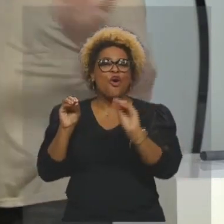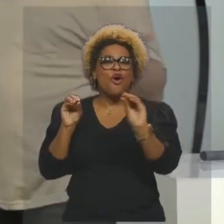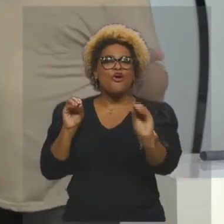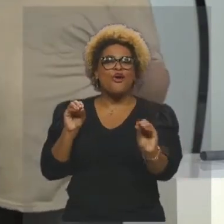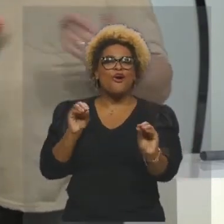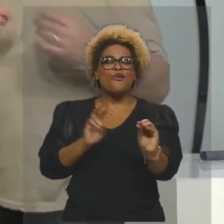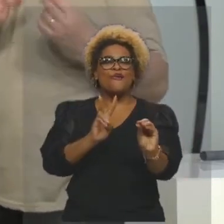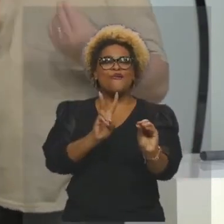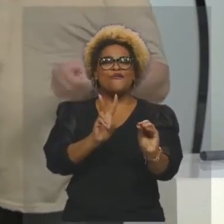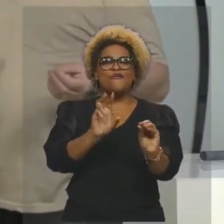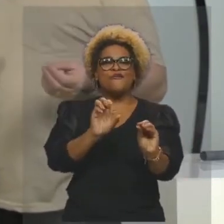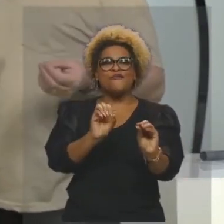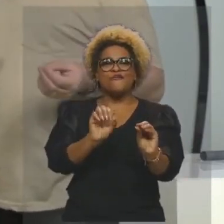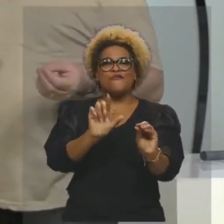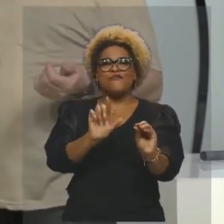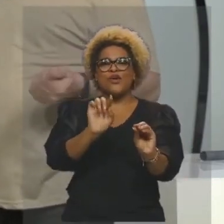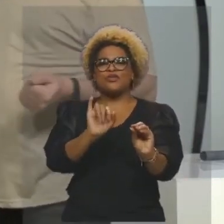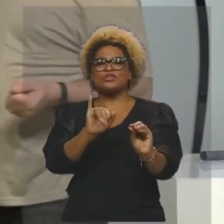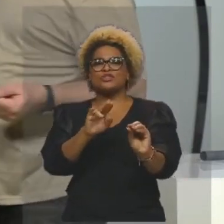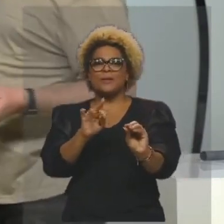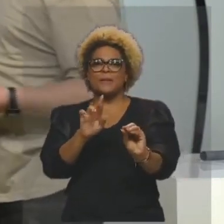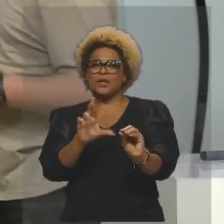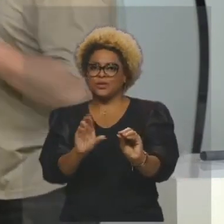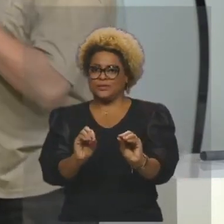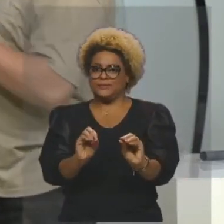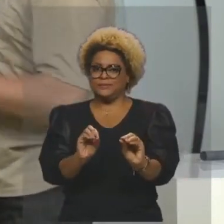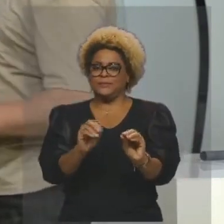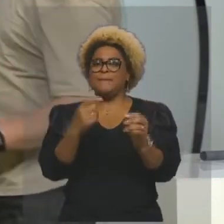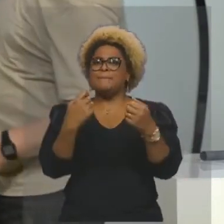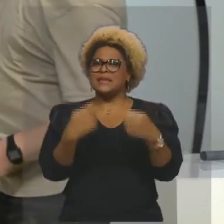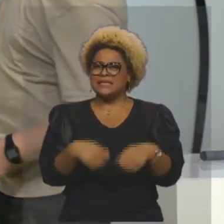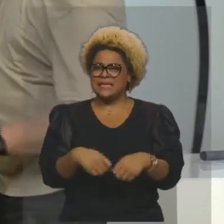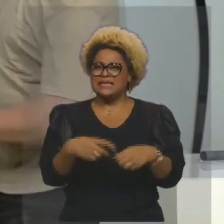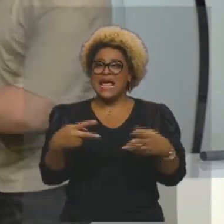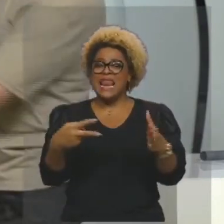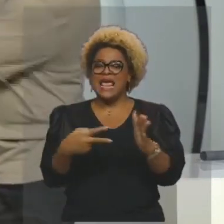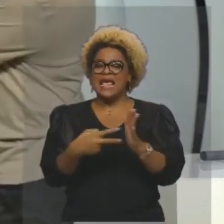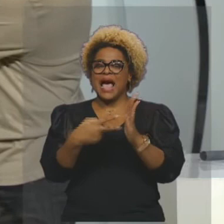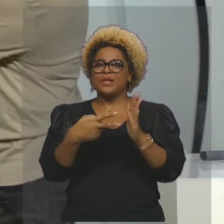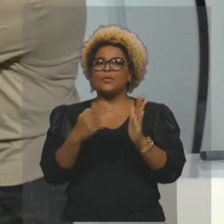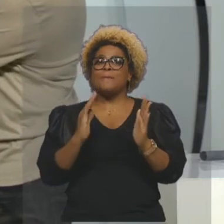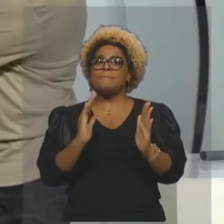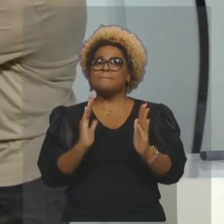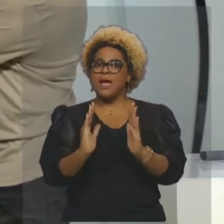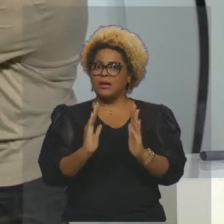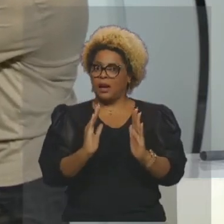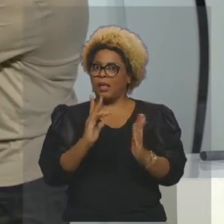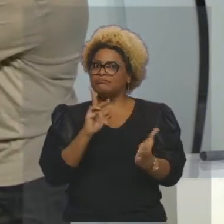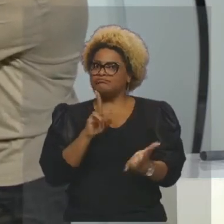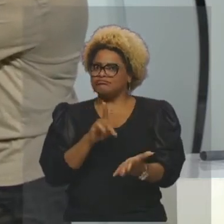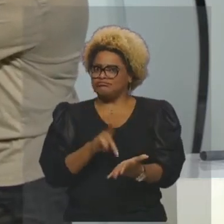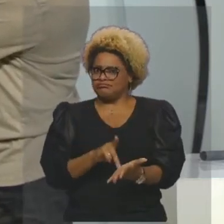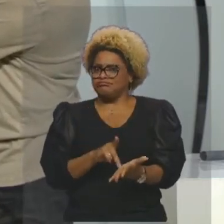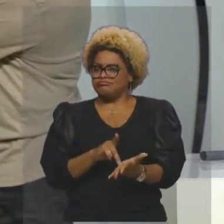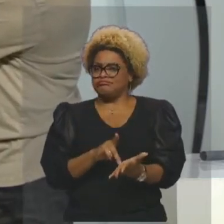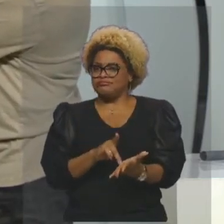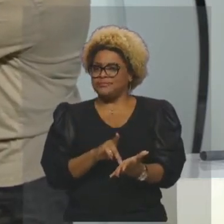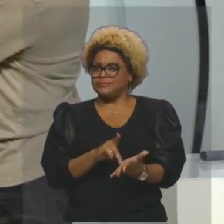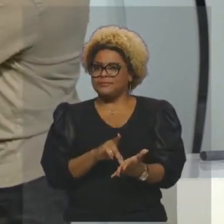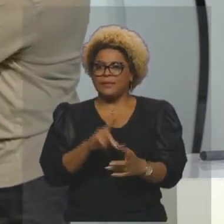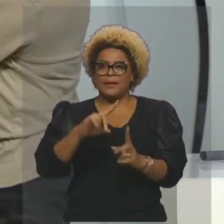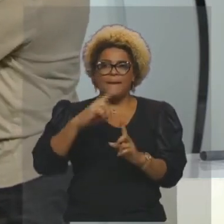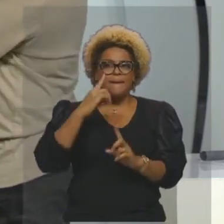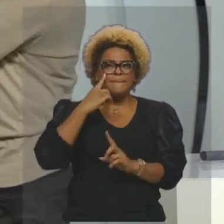voltímetro tem que ser ligado em paralelo, de fato, né? Só que aí, observe que ele está em paralelo com o quê? Ele está em paralelo